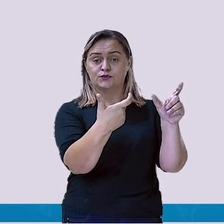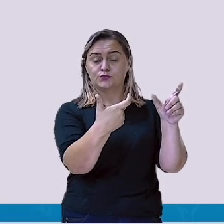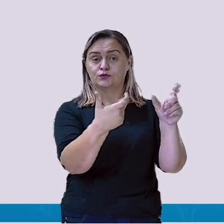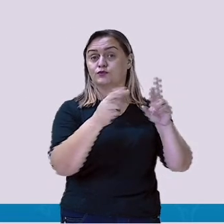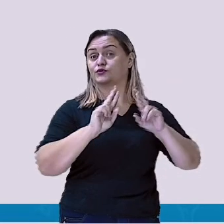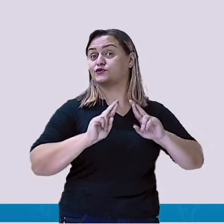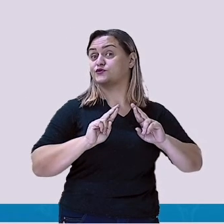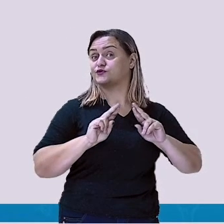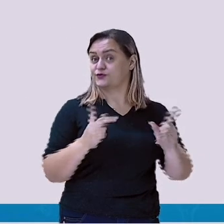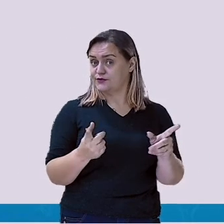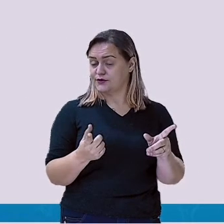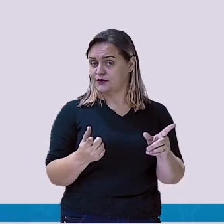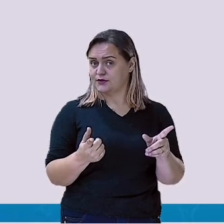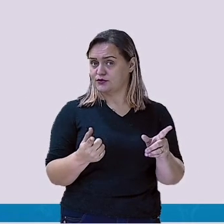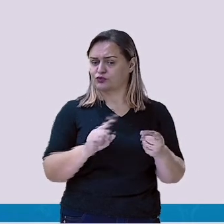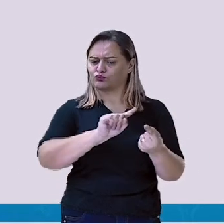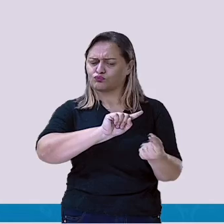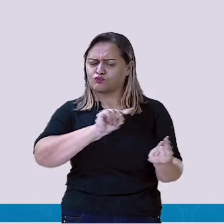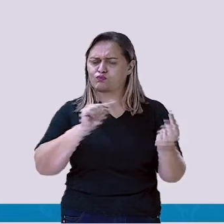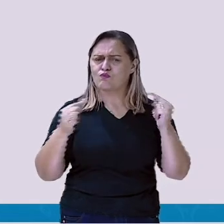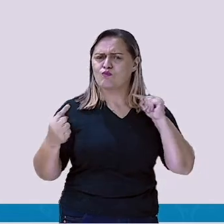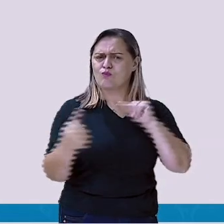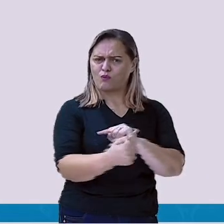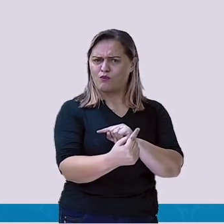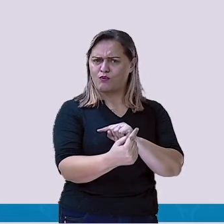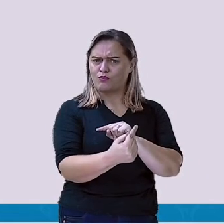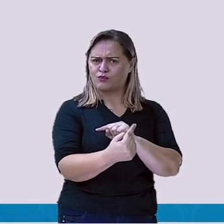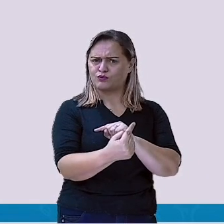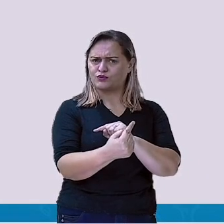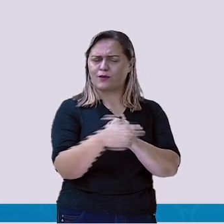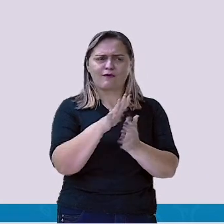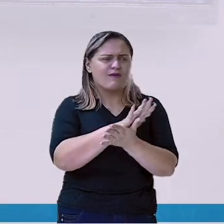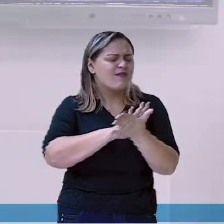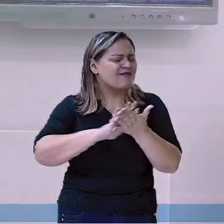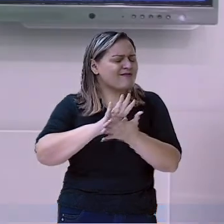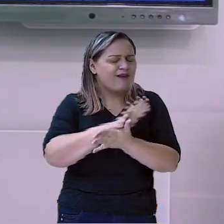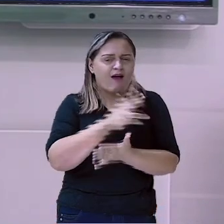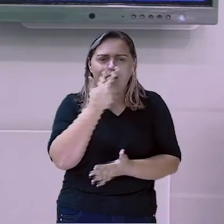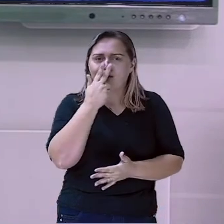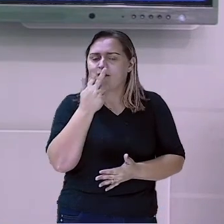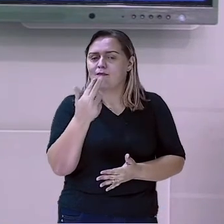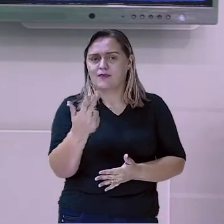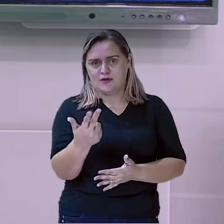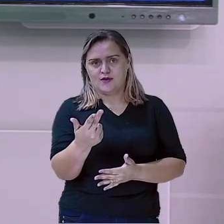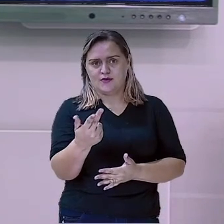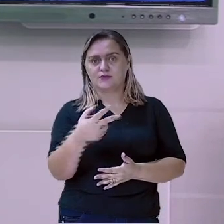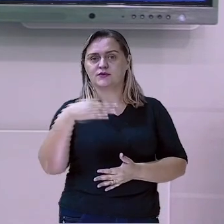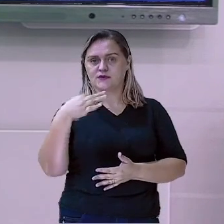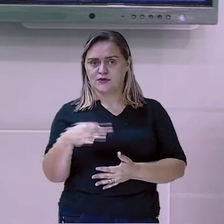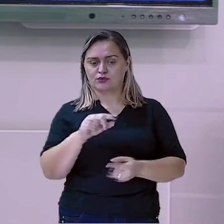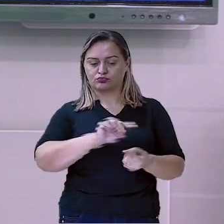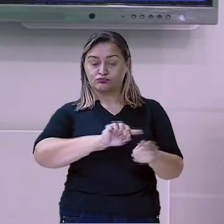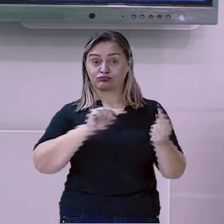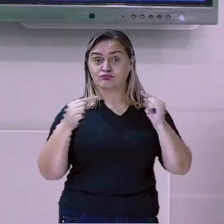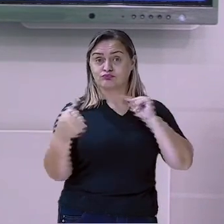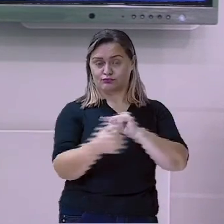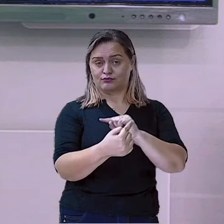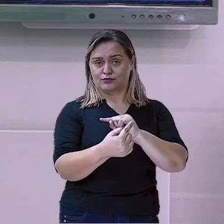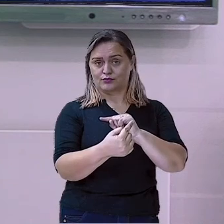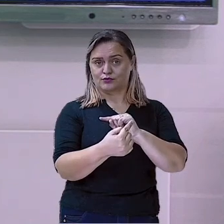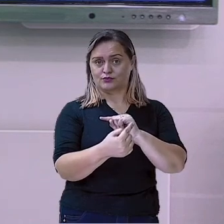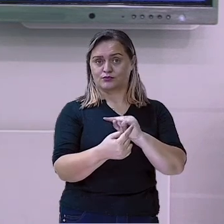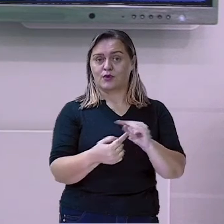totalmente oposto, não é nada parecido, um extremo uma da outra, oposto.